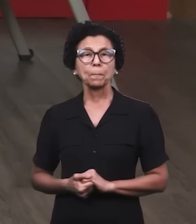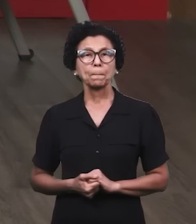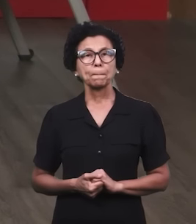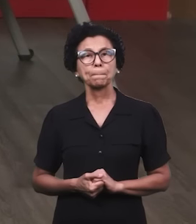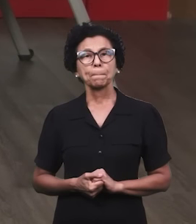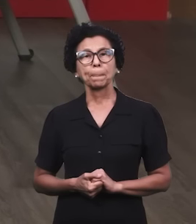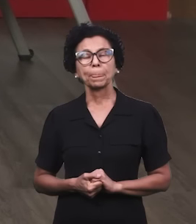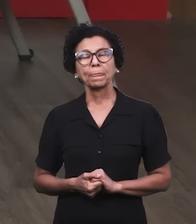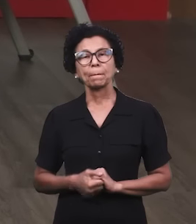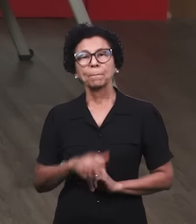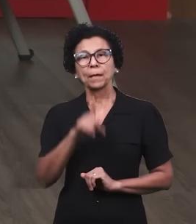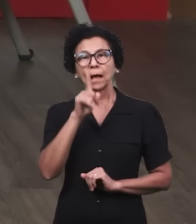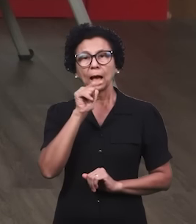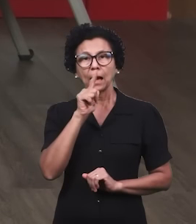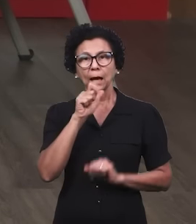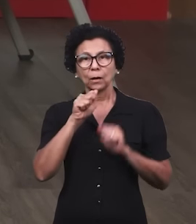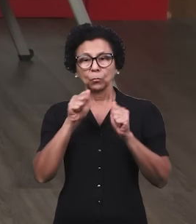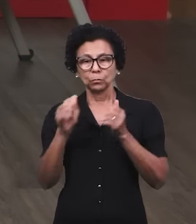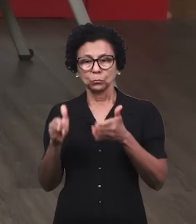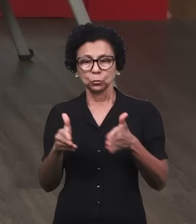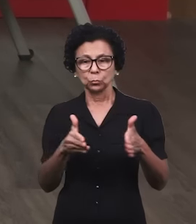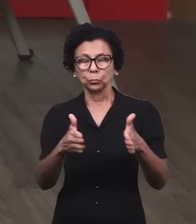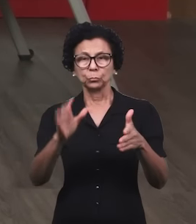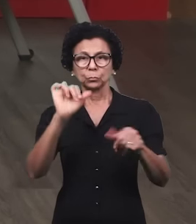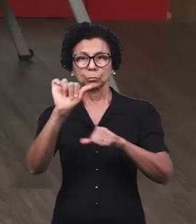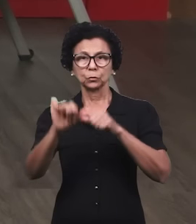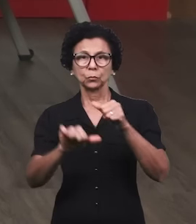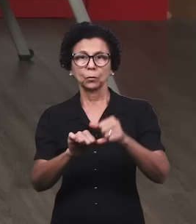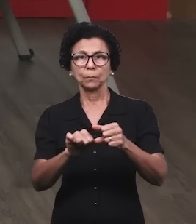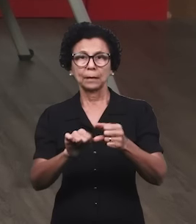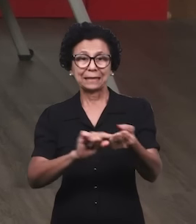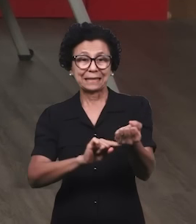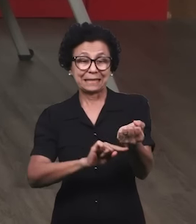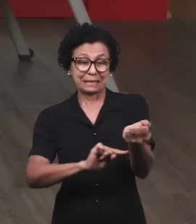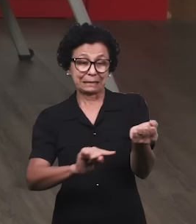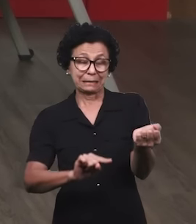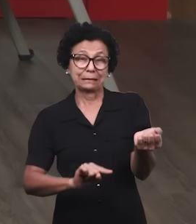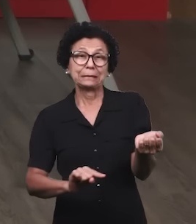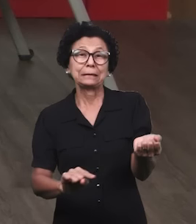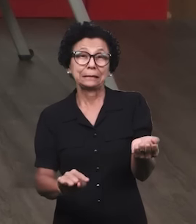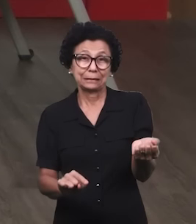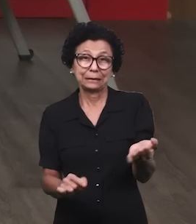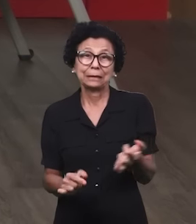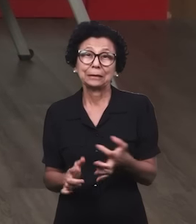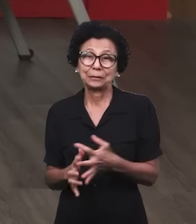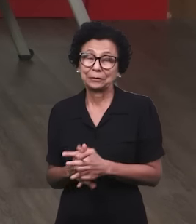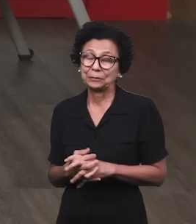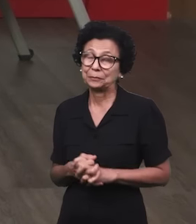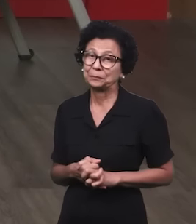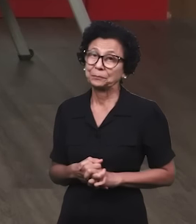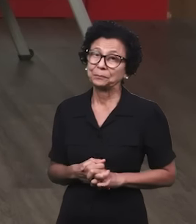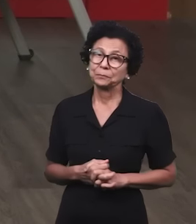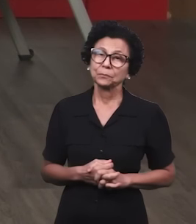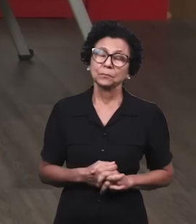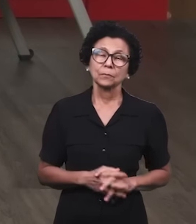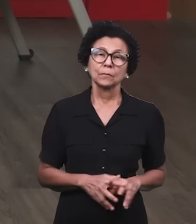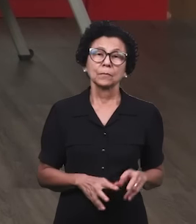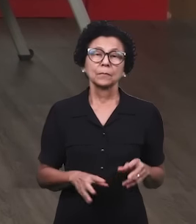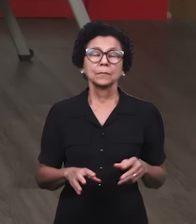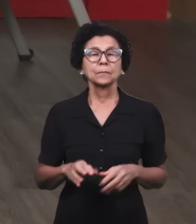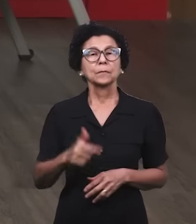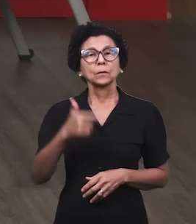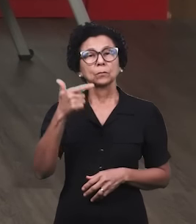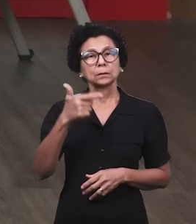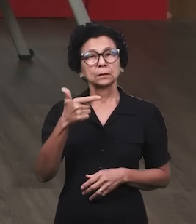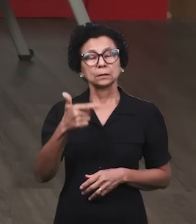sinal que Moisés realizou está a morte, né? O segundo sinal que o Senhor